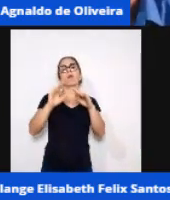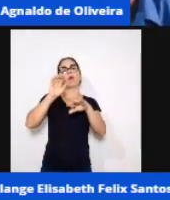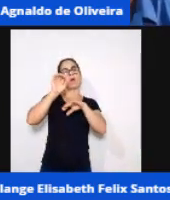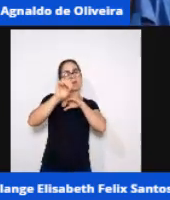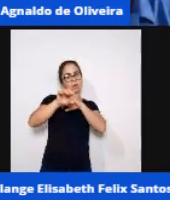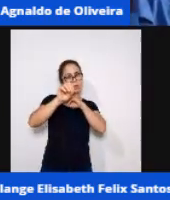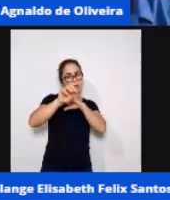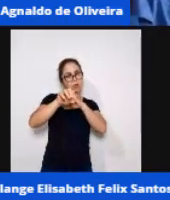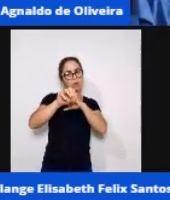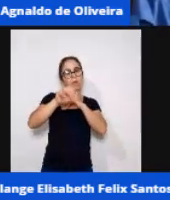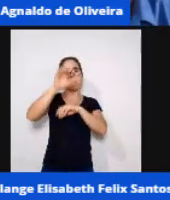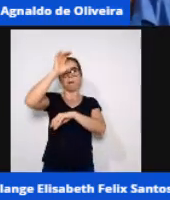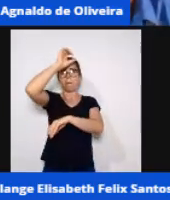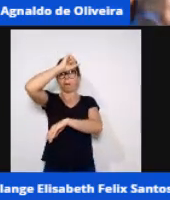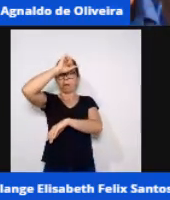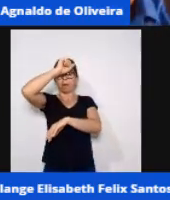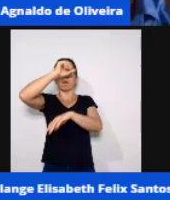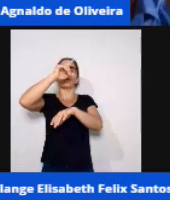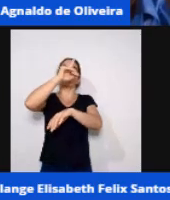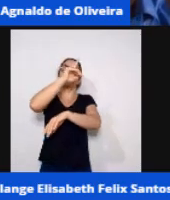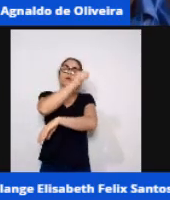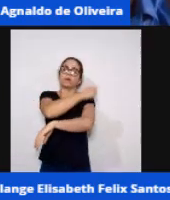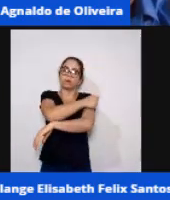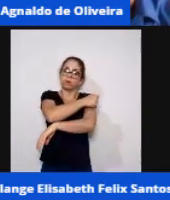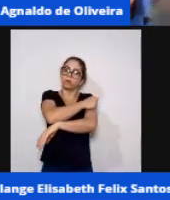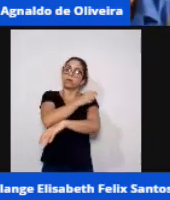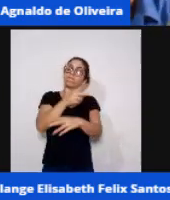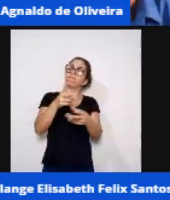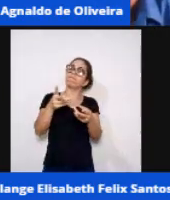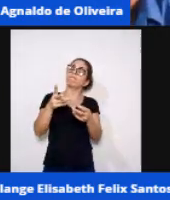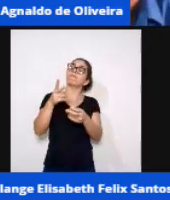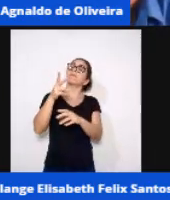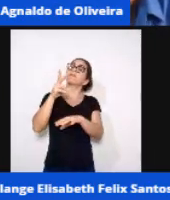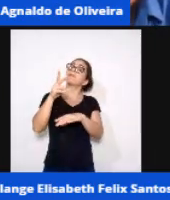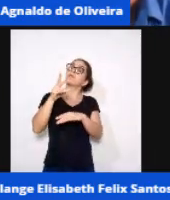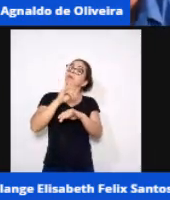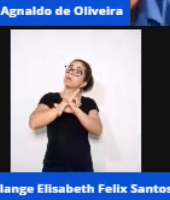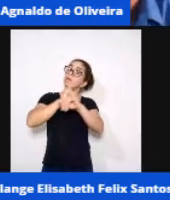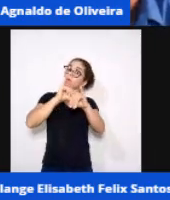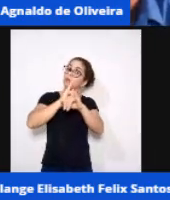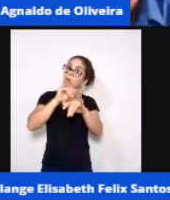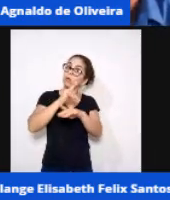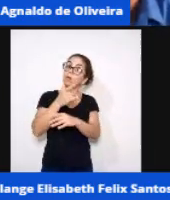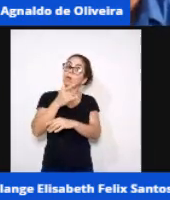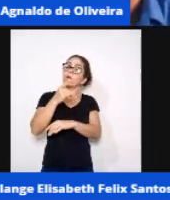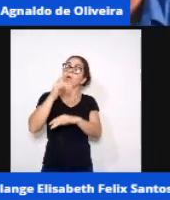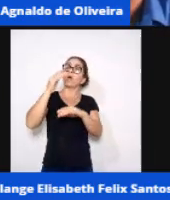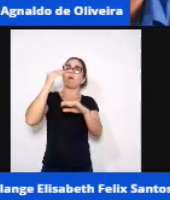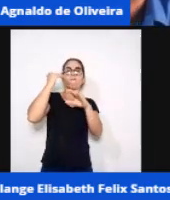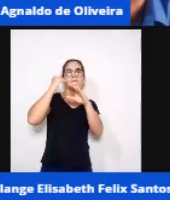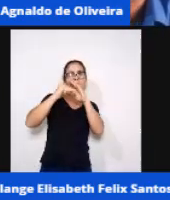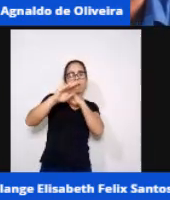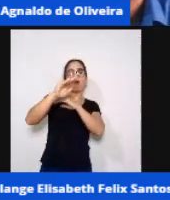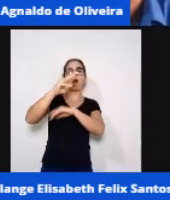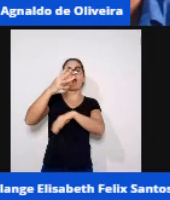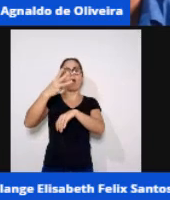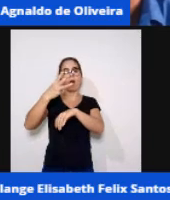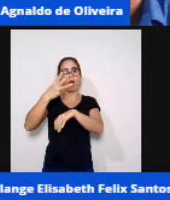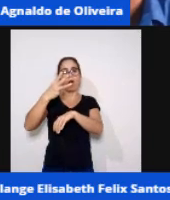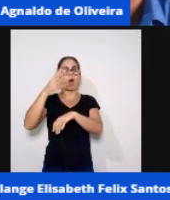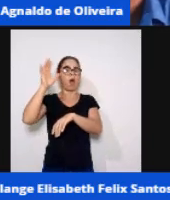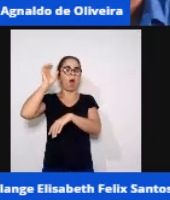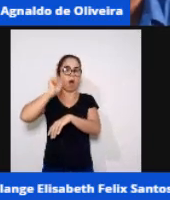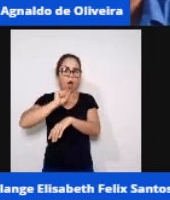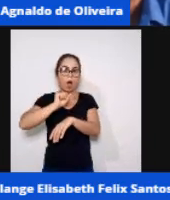alunos. Então, nós chamamos a atenção para que, ao enviar um áudio, ao enviar uma videoaula para